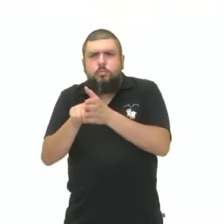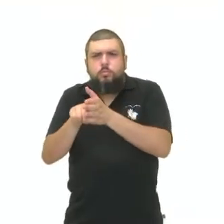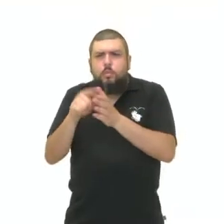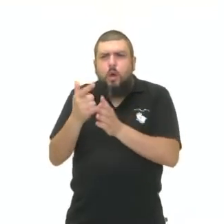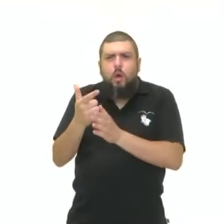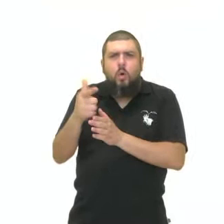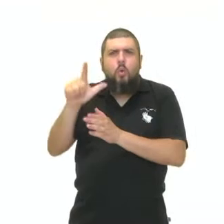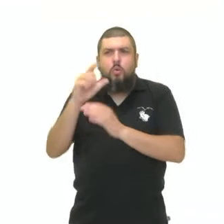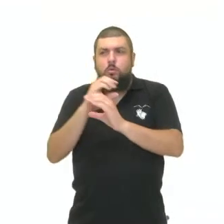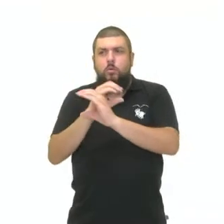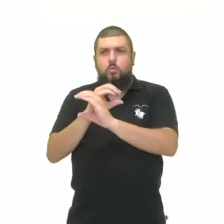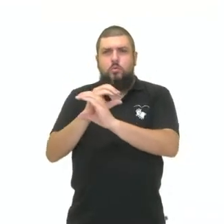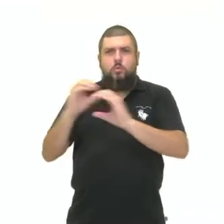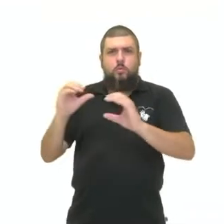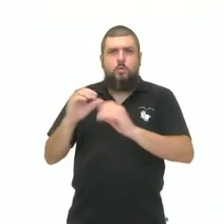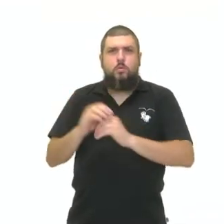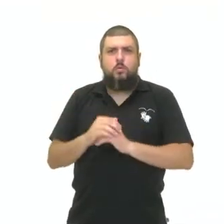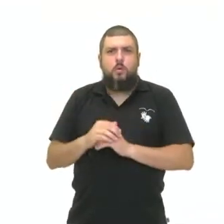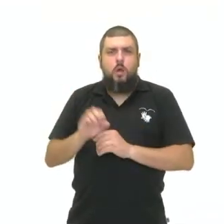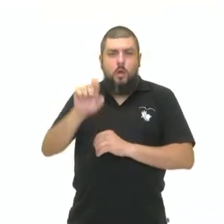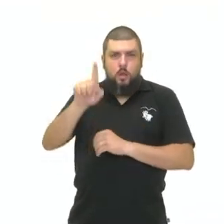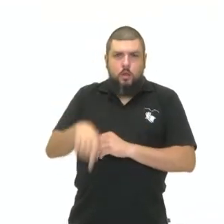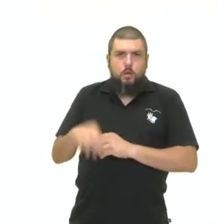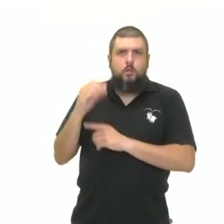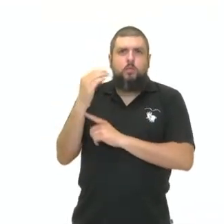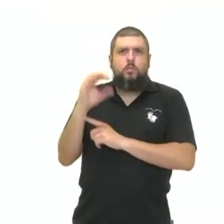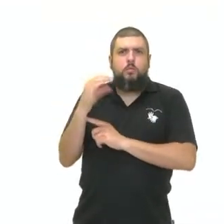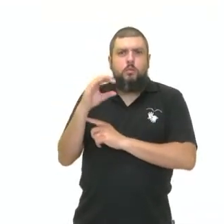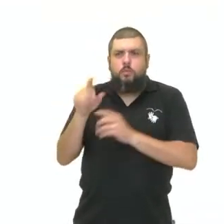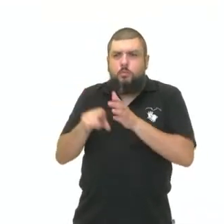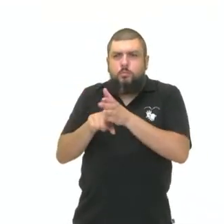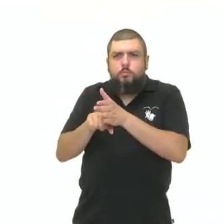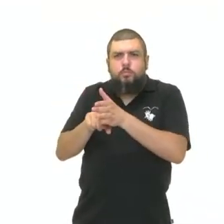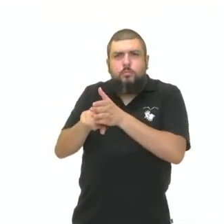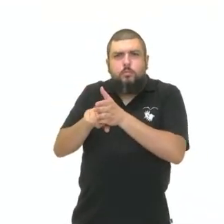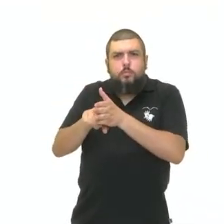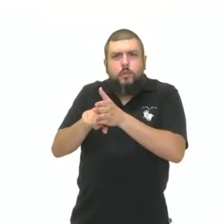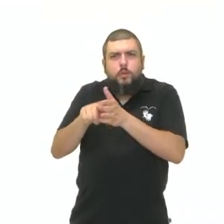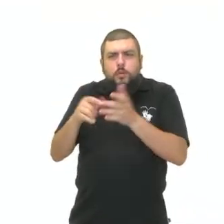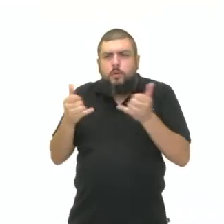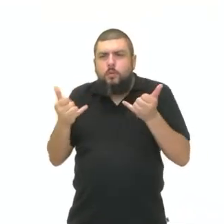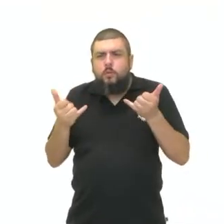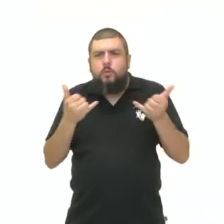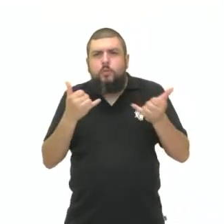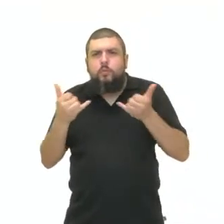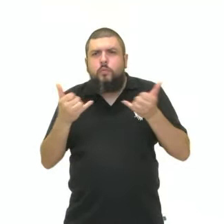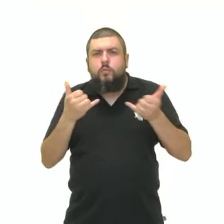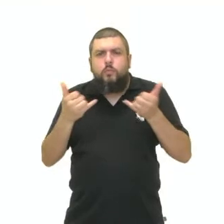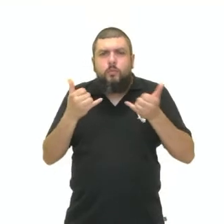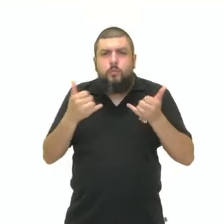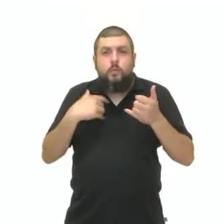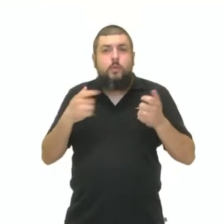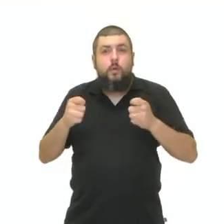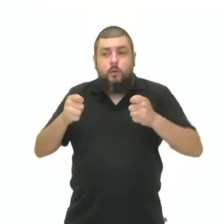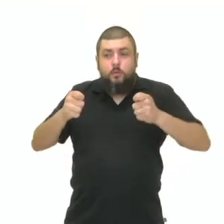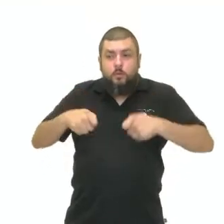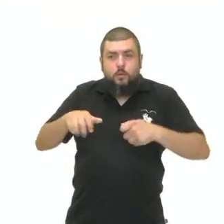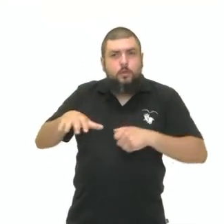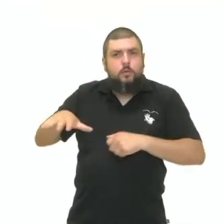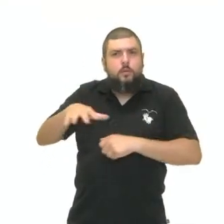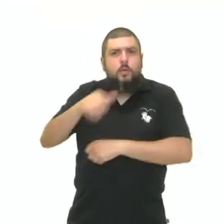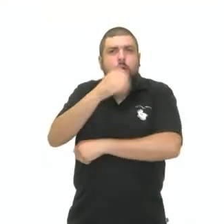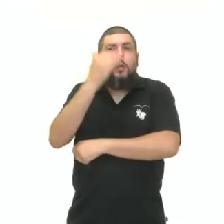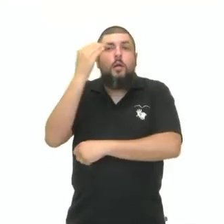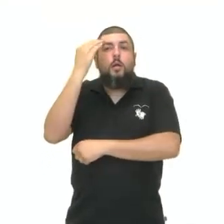Estou falando de método científico, de busca de informações seguras que possam ser demonstradas, até para eles entenderem que não